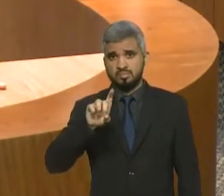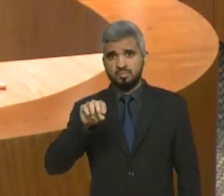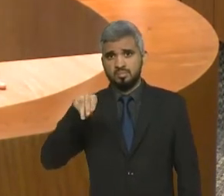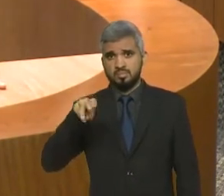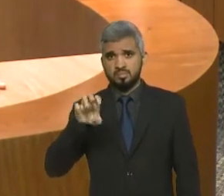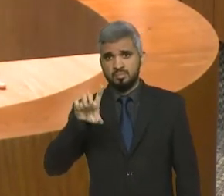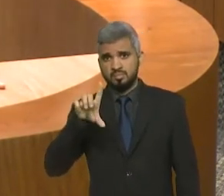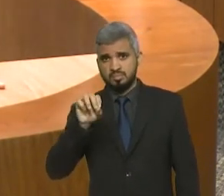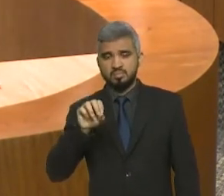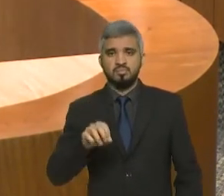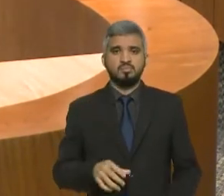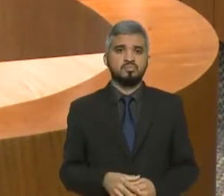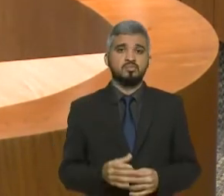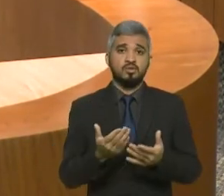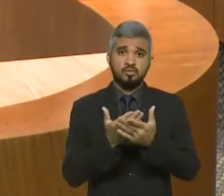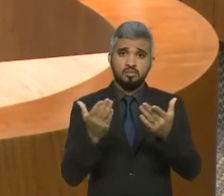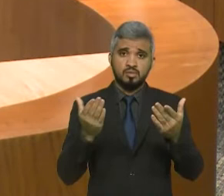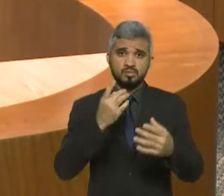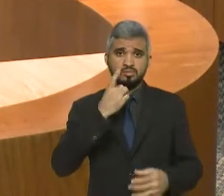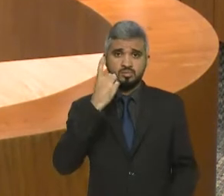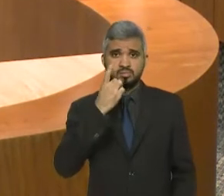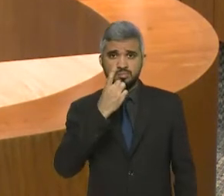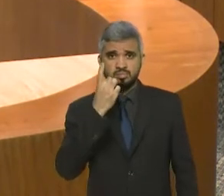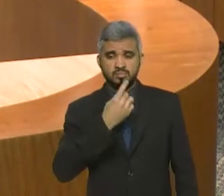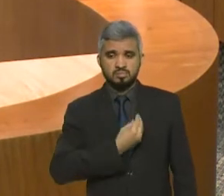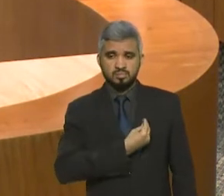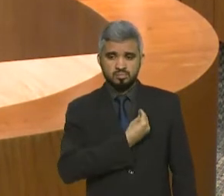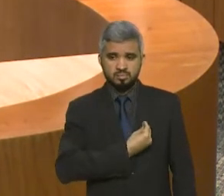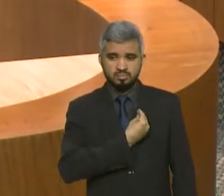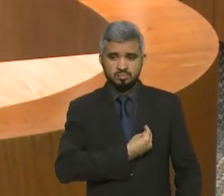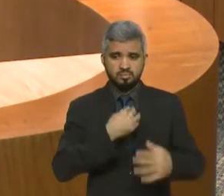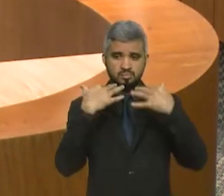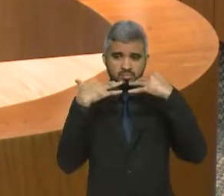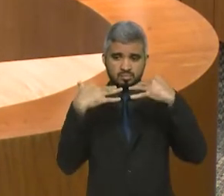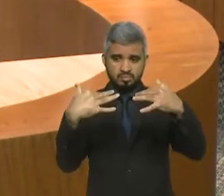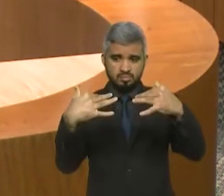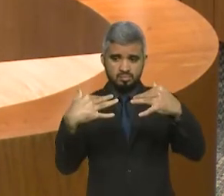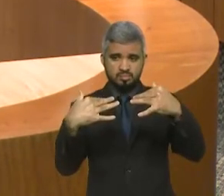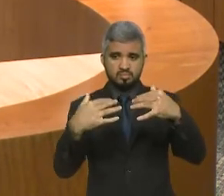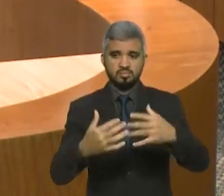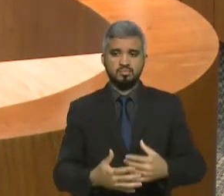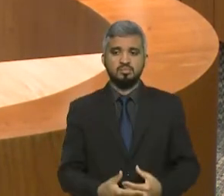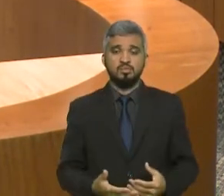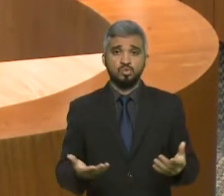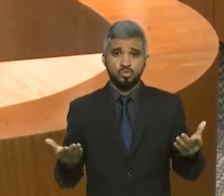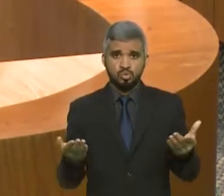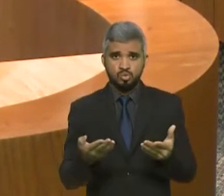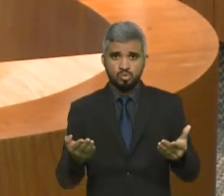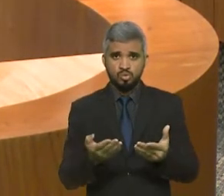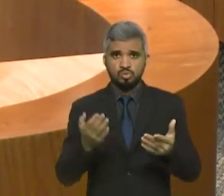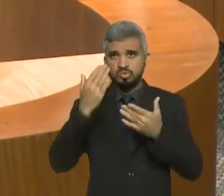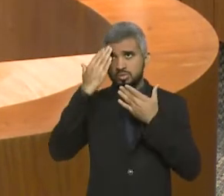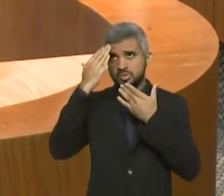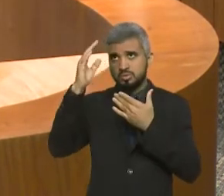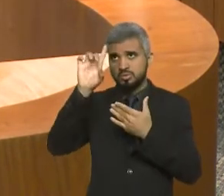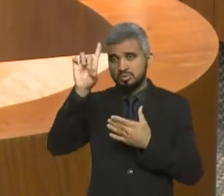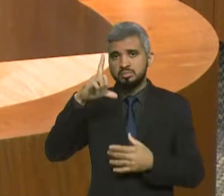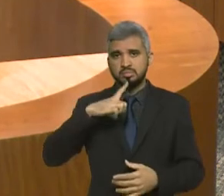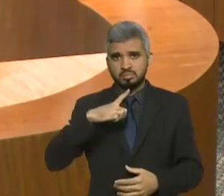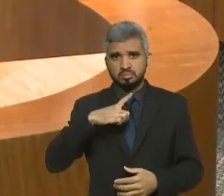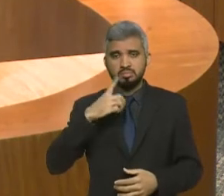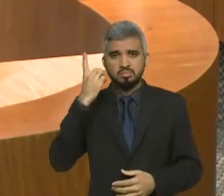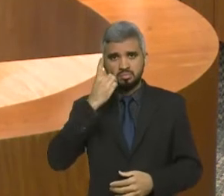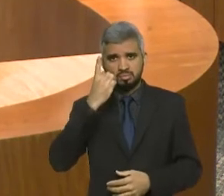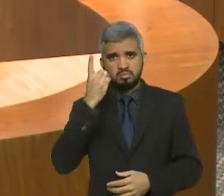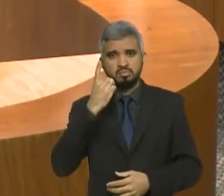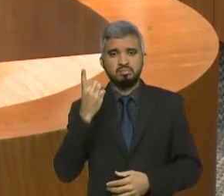em plenário, hoje, graças a Deus, aí tivemos uma presença importante. O plenário ainda continua com muitos